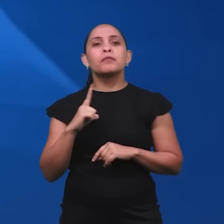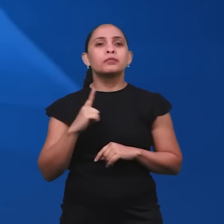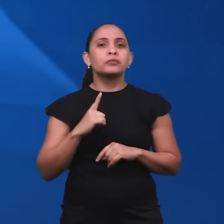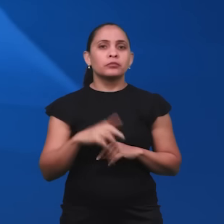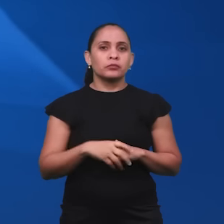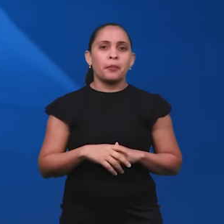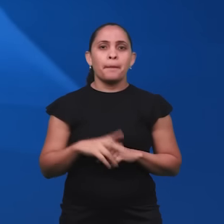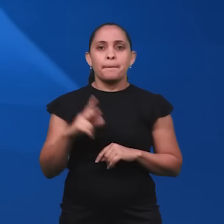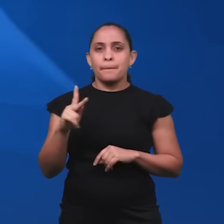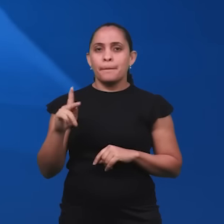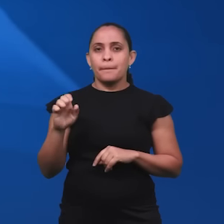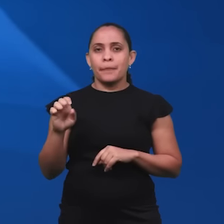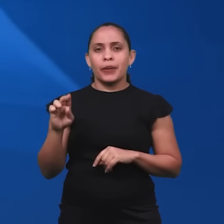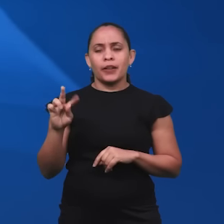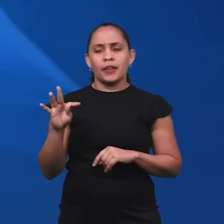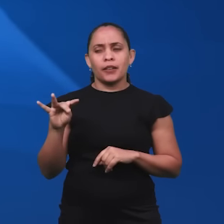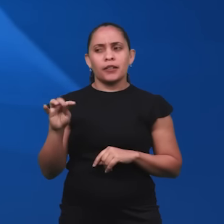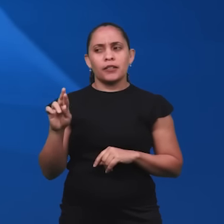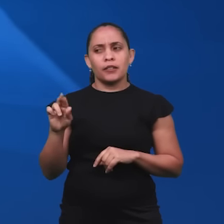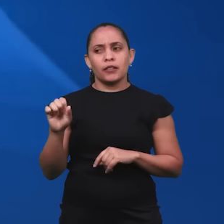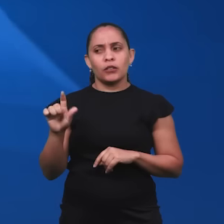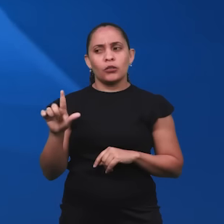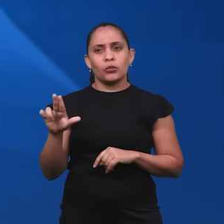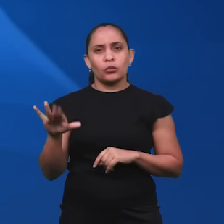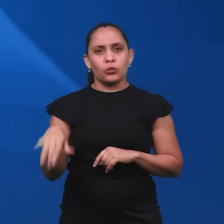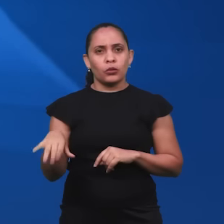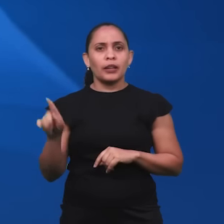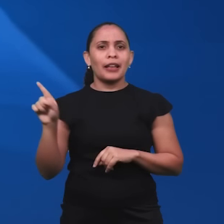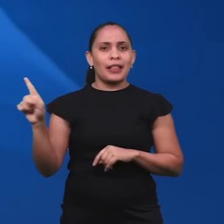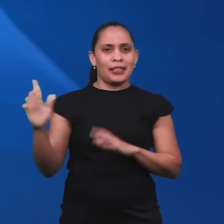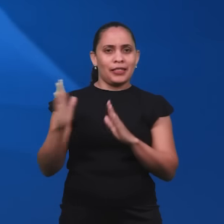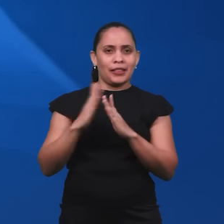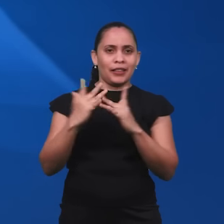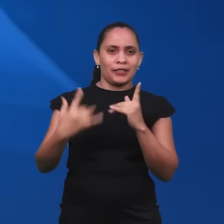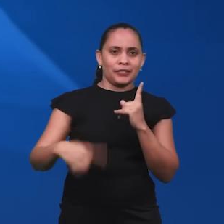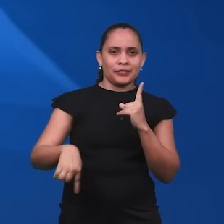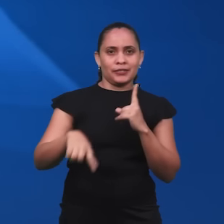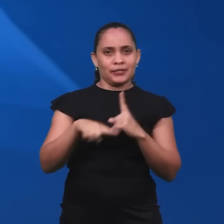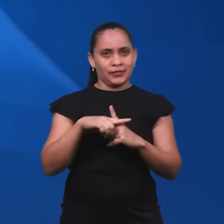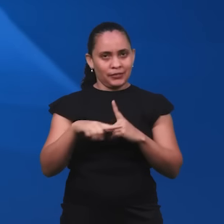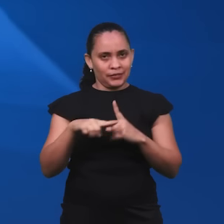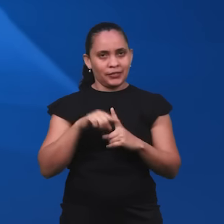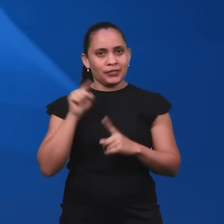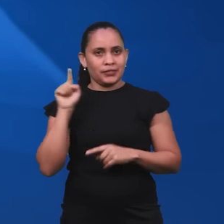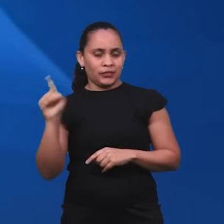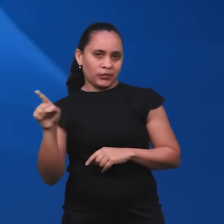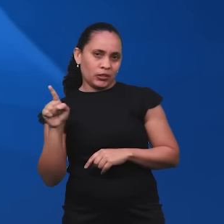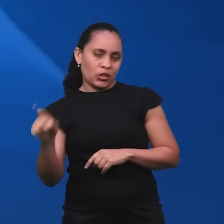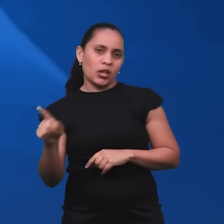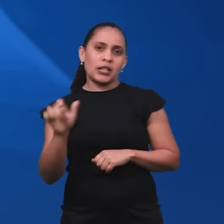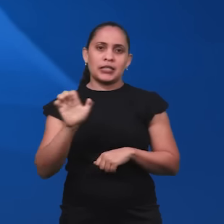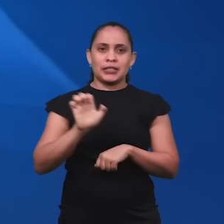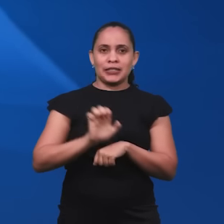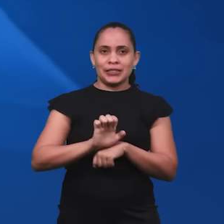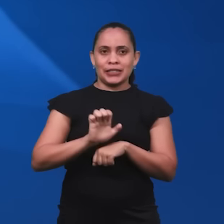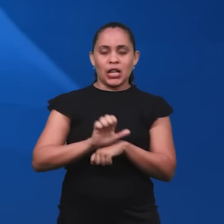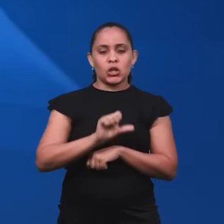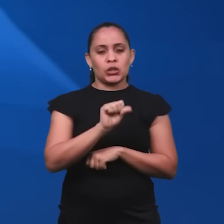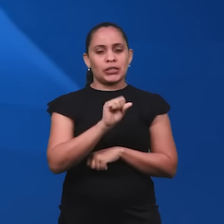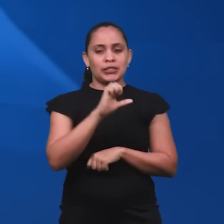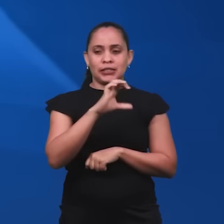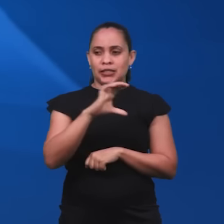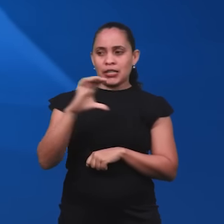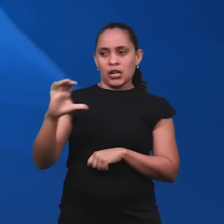o Peter Luque. O Peter Luque é um obreiro da nossa igreja lá em Itapema, no estado de Santa Catarina, tem sido um